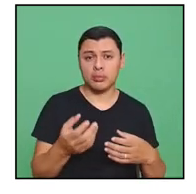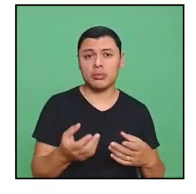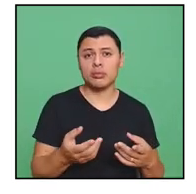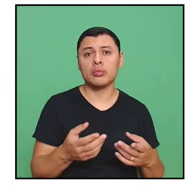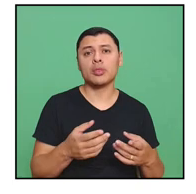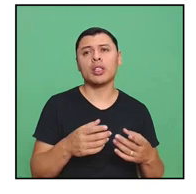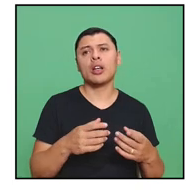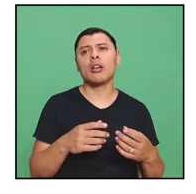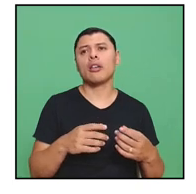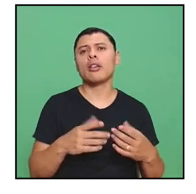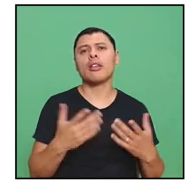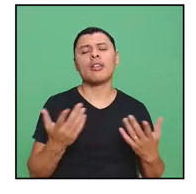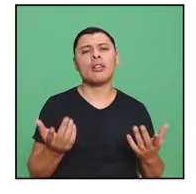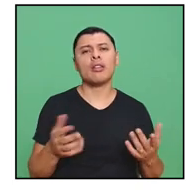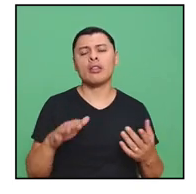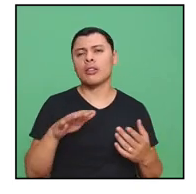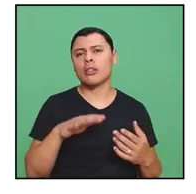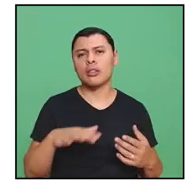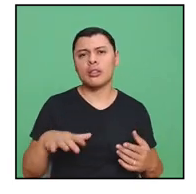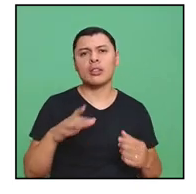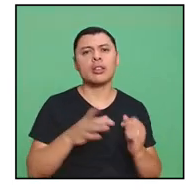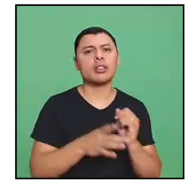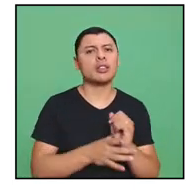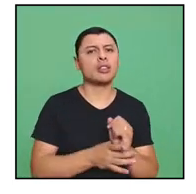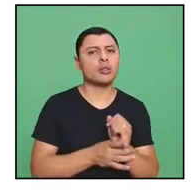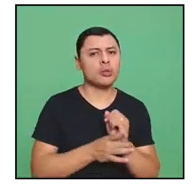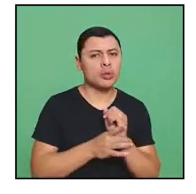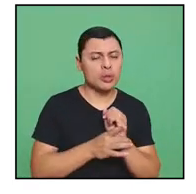desde do campo assim, da segurança da informação,